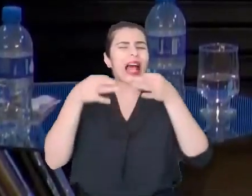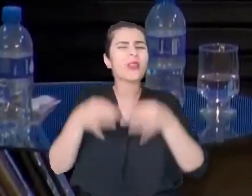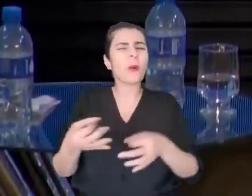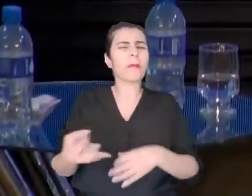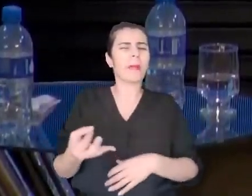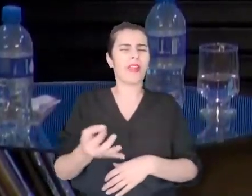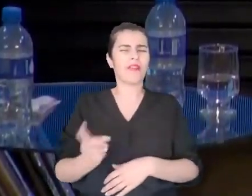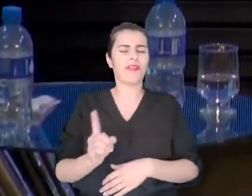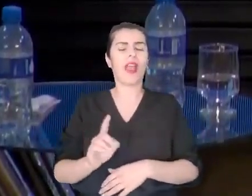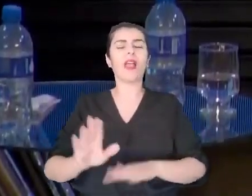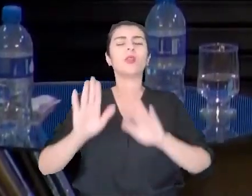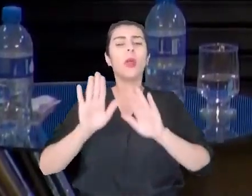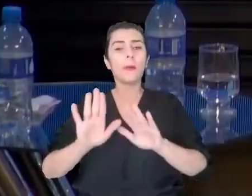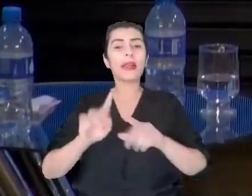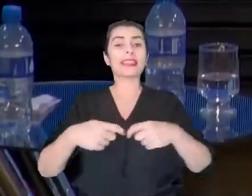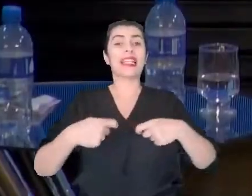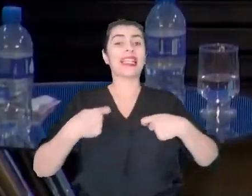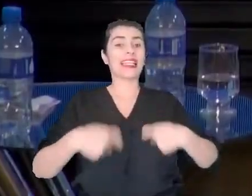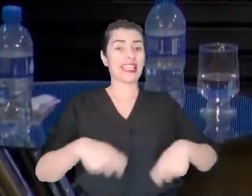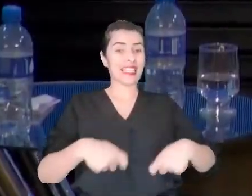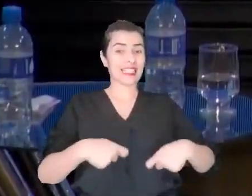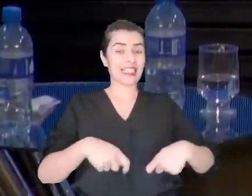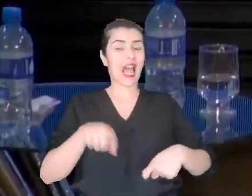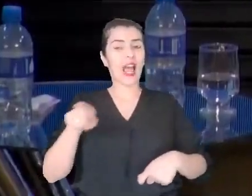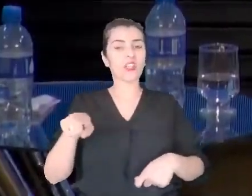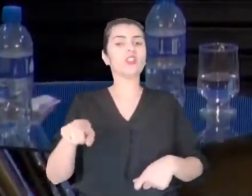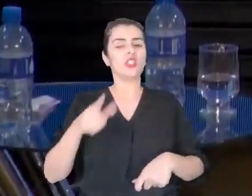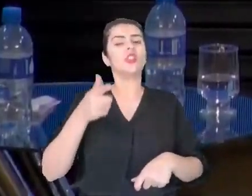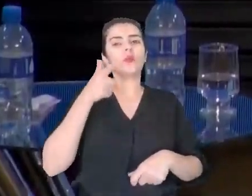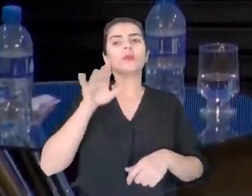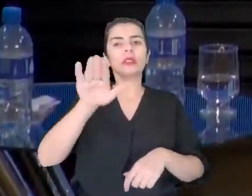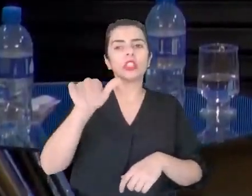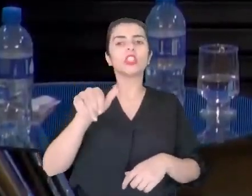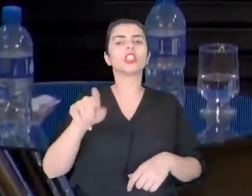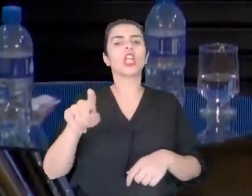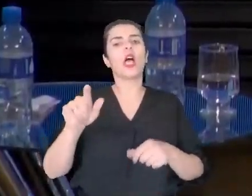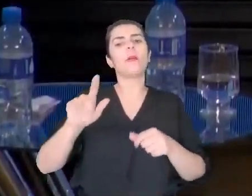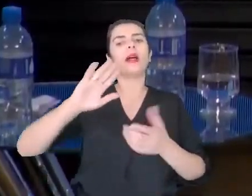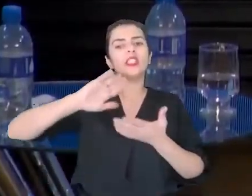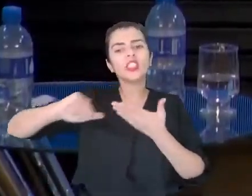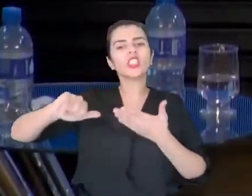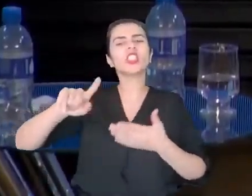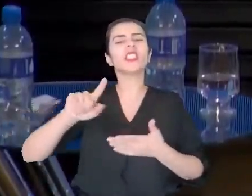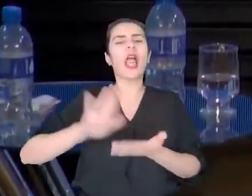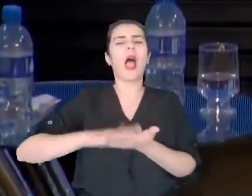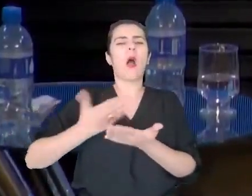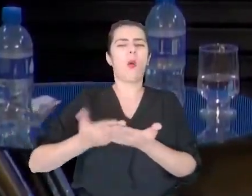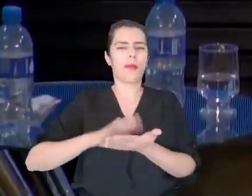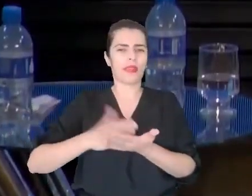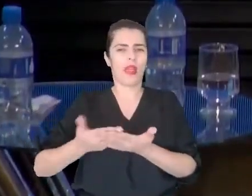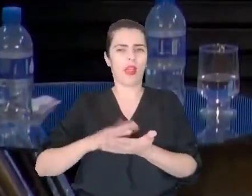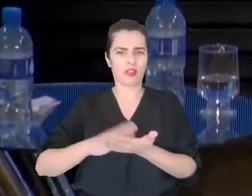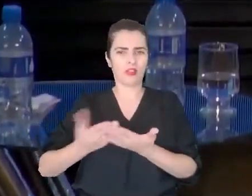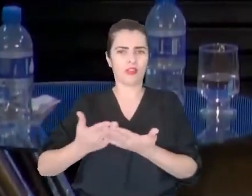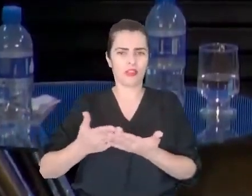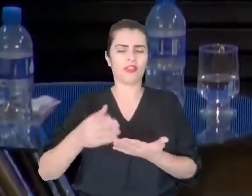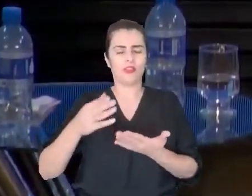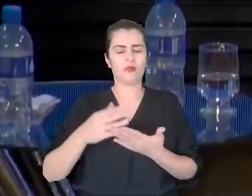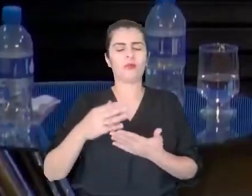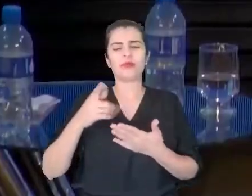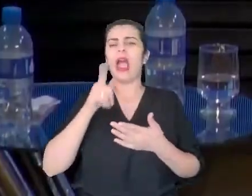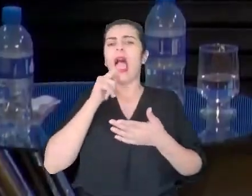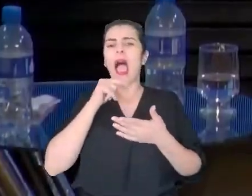na necessidade, são acionados para retirar a amostra de umidade e verificar se